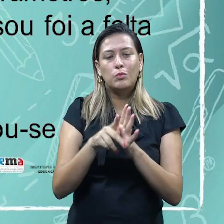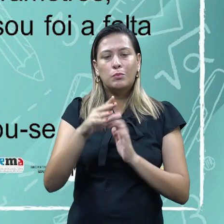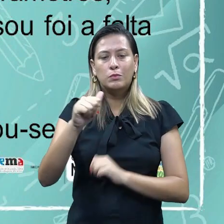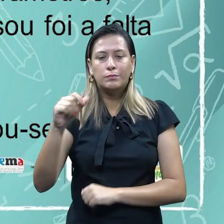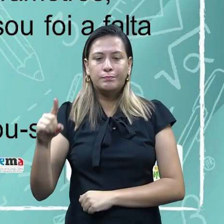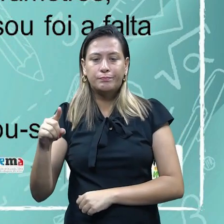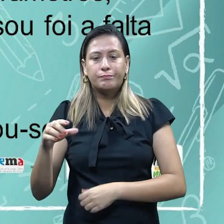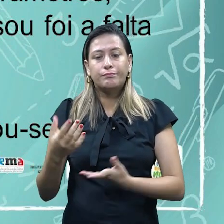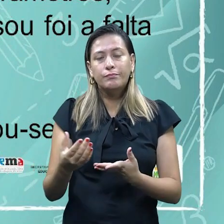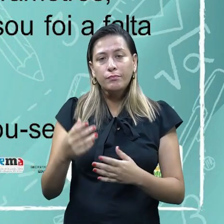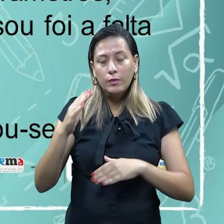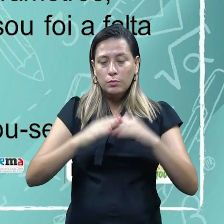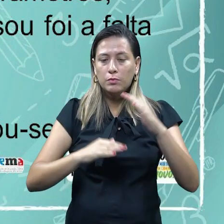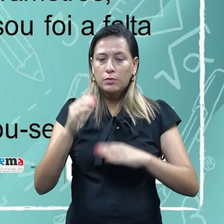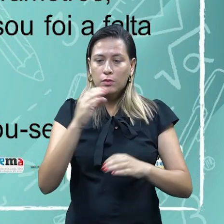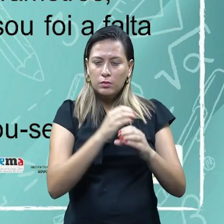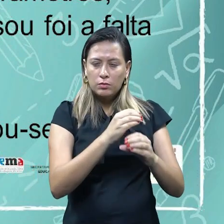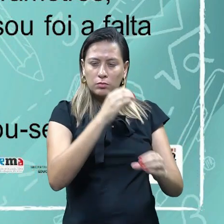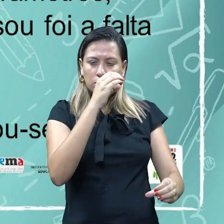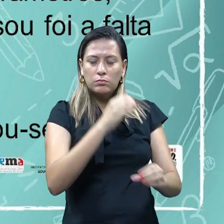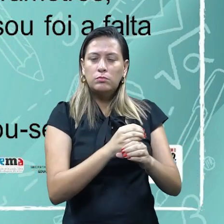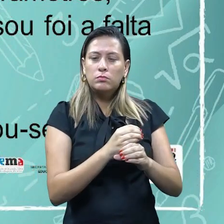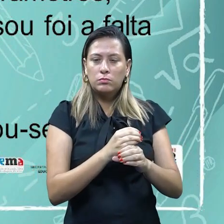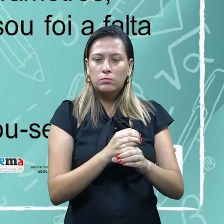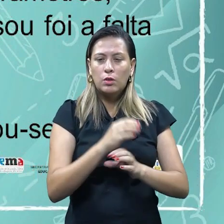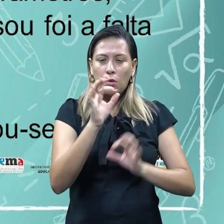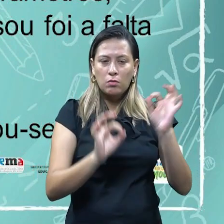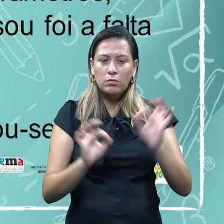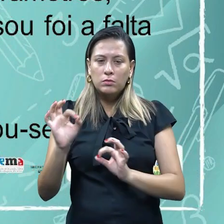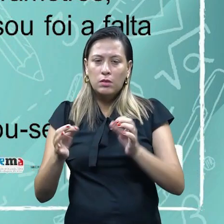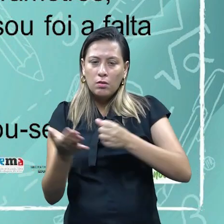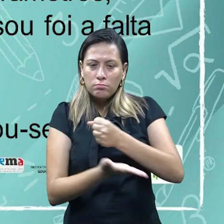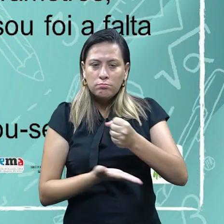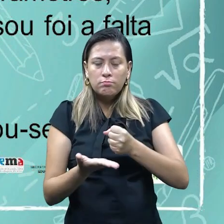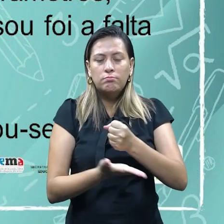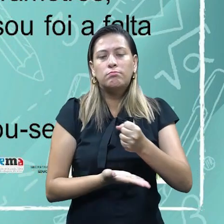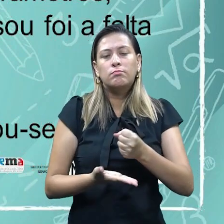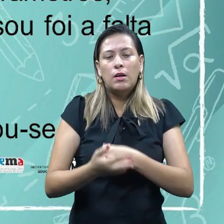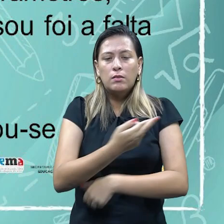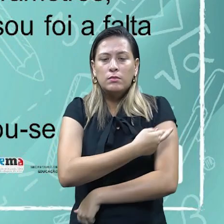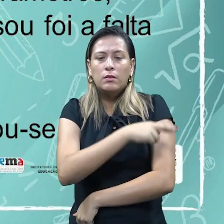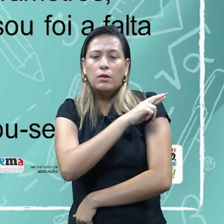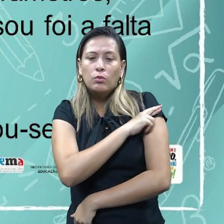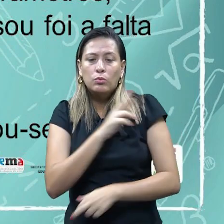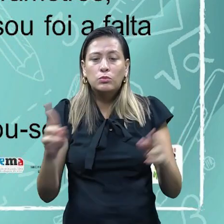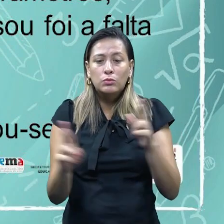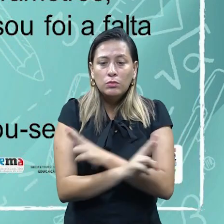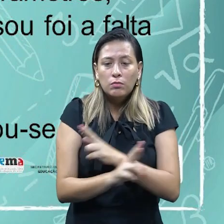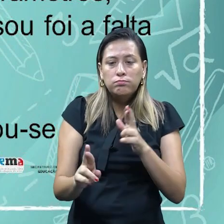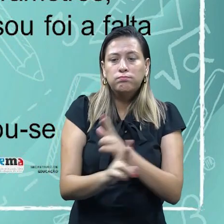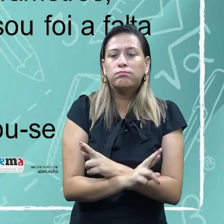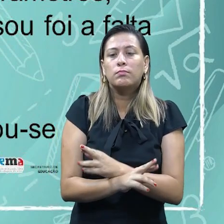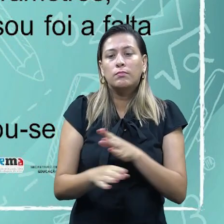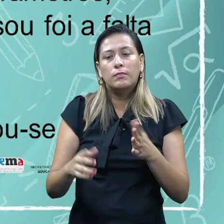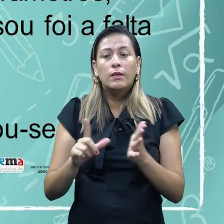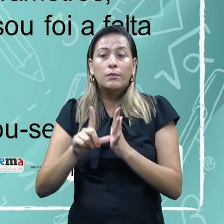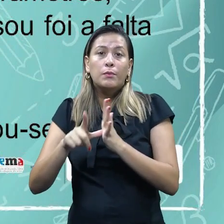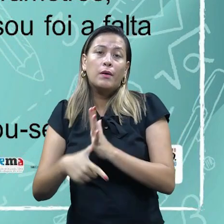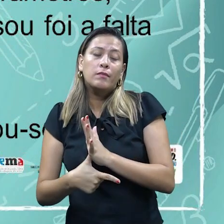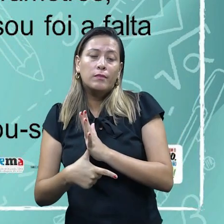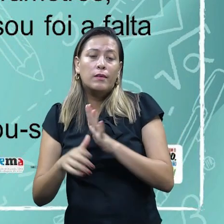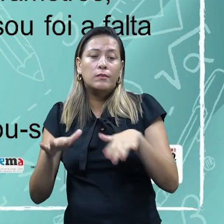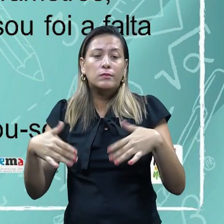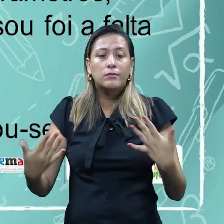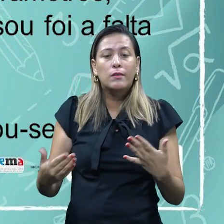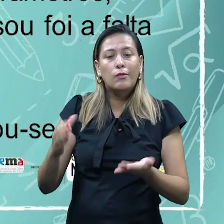os engenheiros puderam definir parâmetros, recursos e relacionamento, e o único motivo de atraso foi